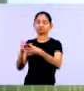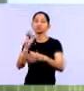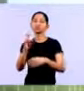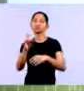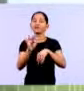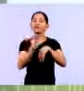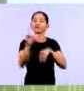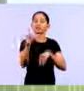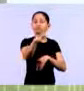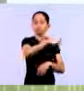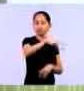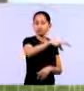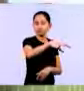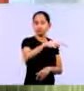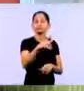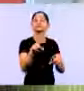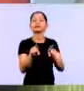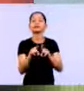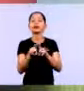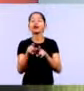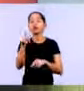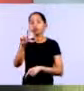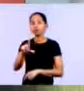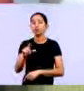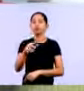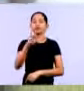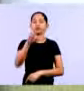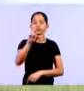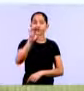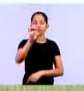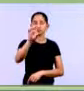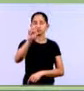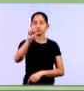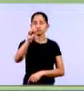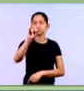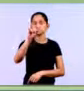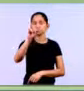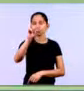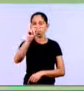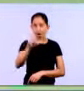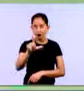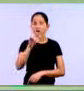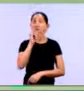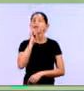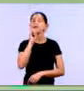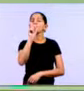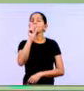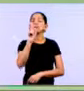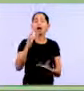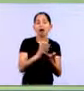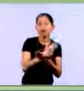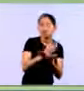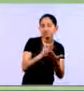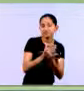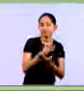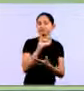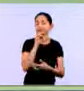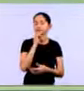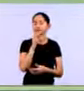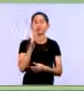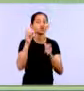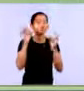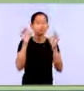tributos. Nós temos a competência residual, que é aquela decorrente, somente a